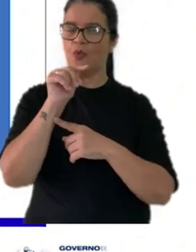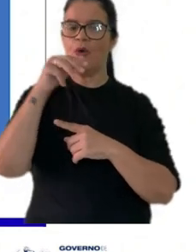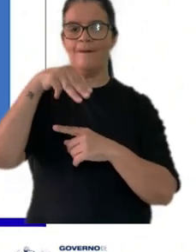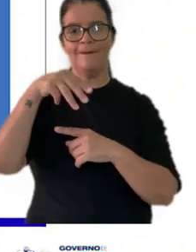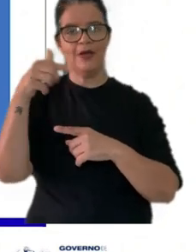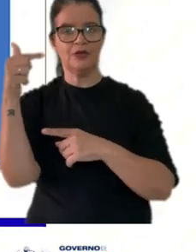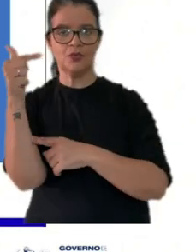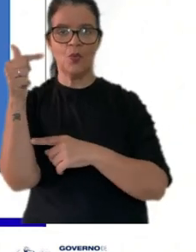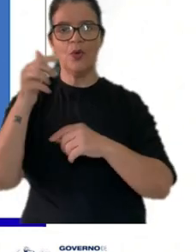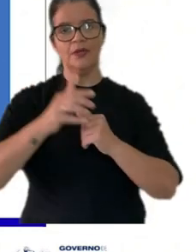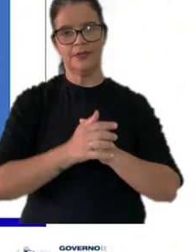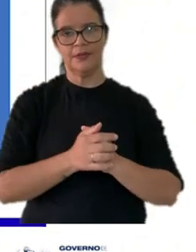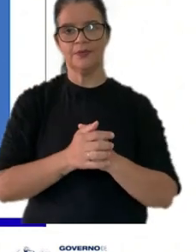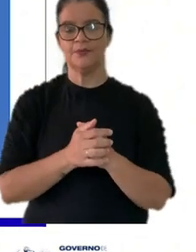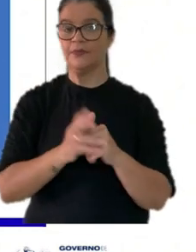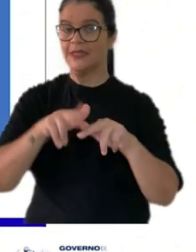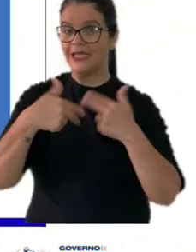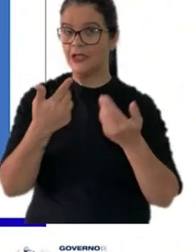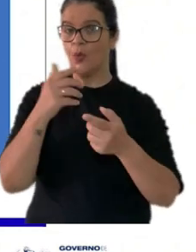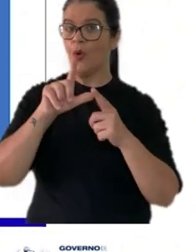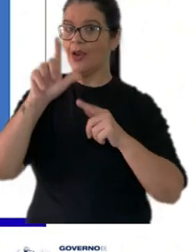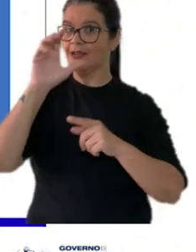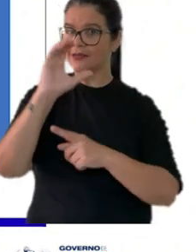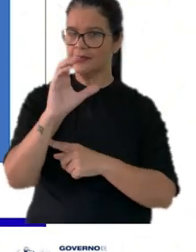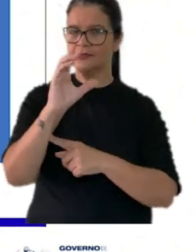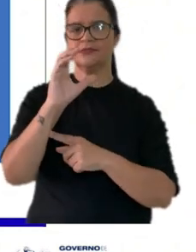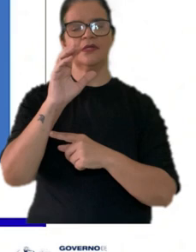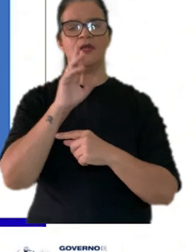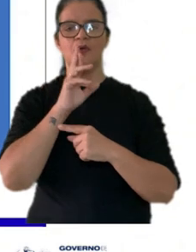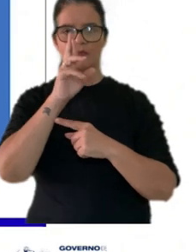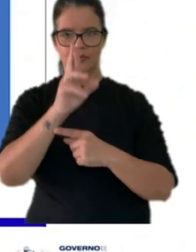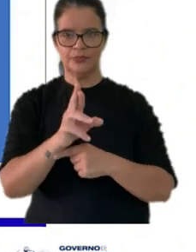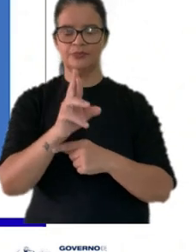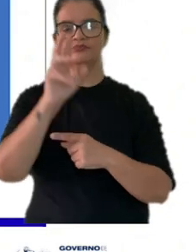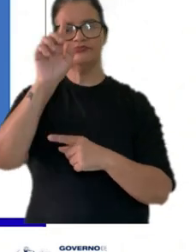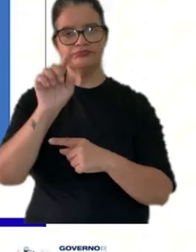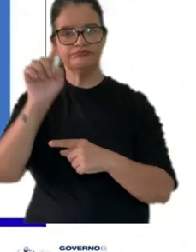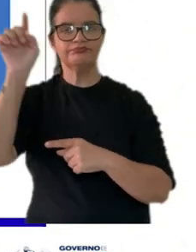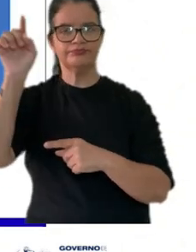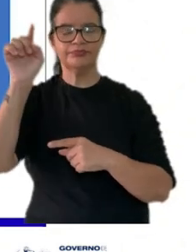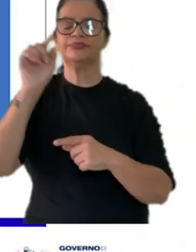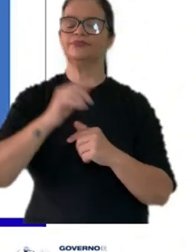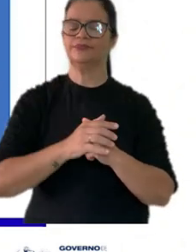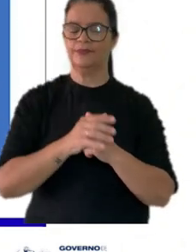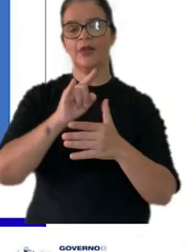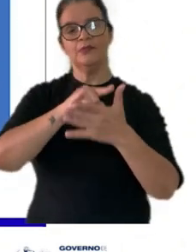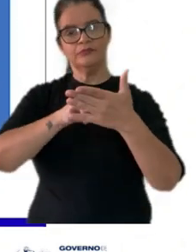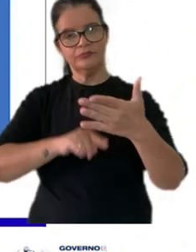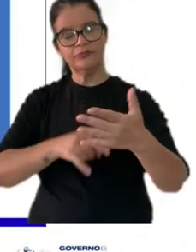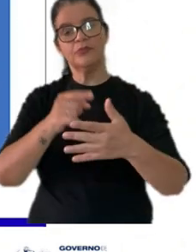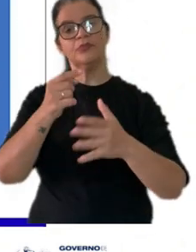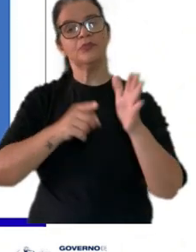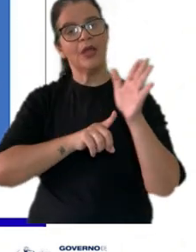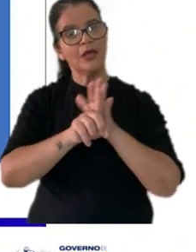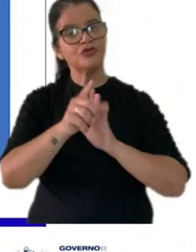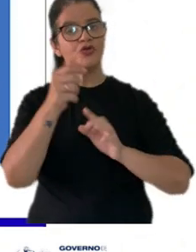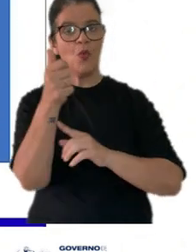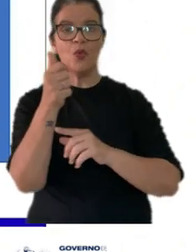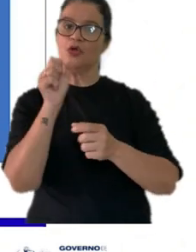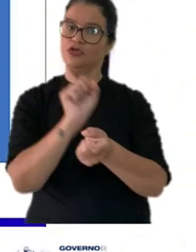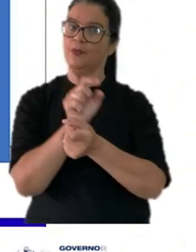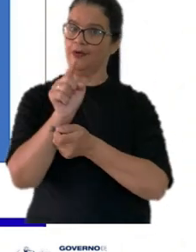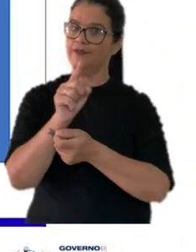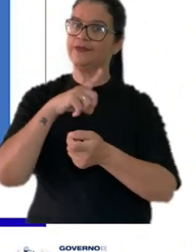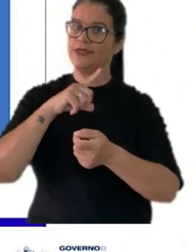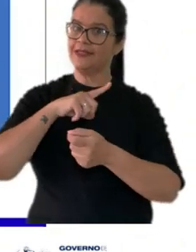então a letra C como alternativa do simulado da questão 1 espero que você tenha